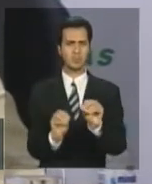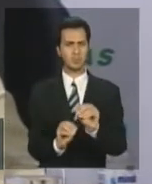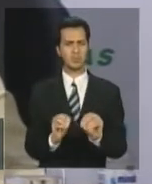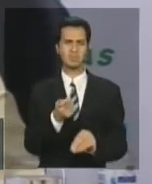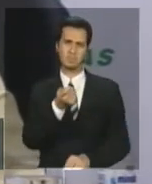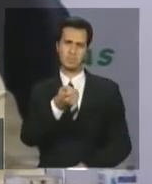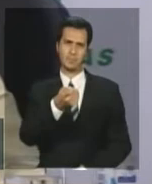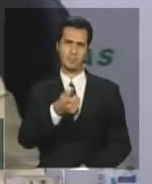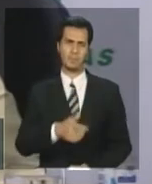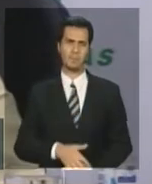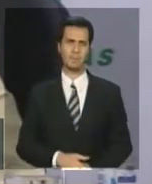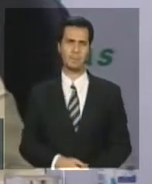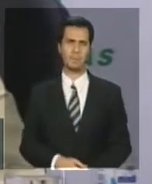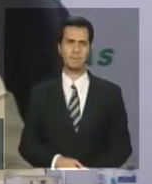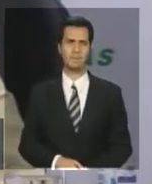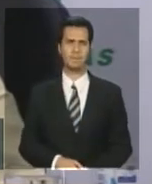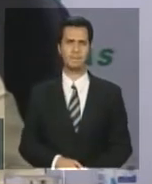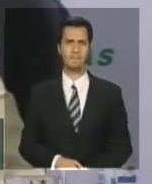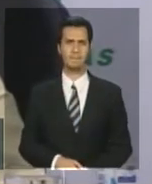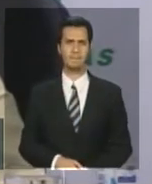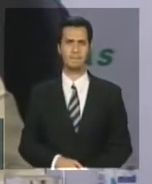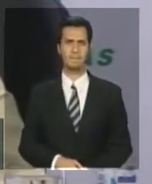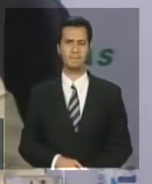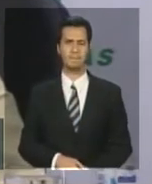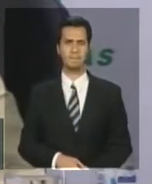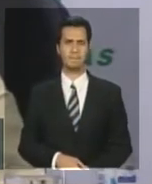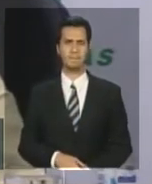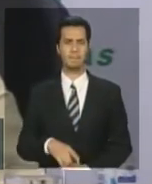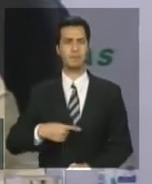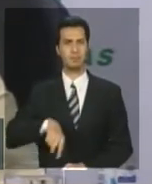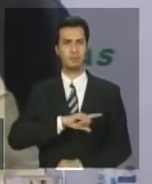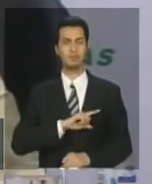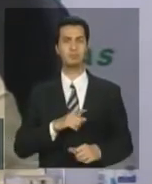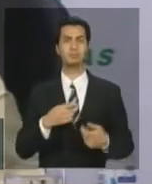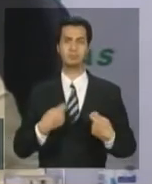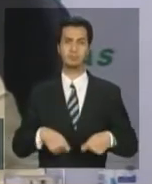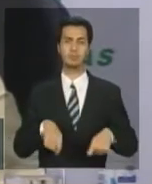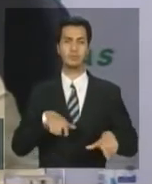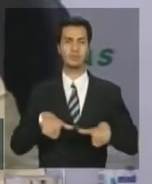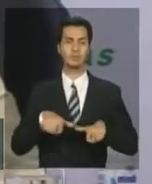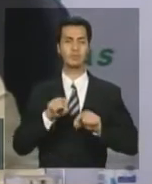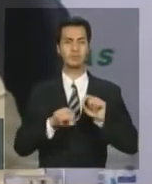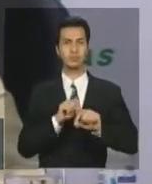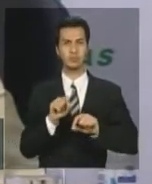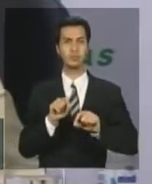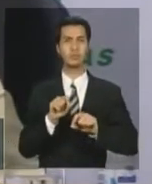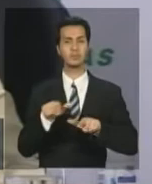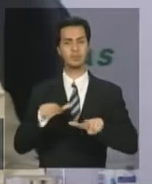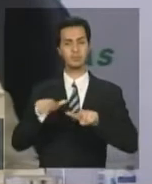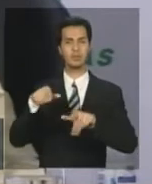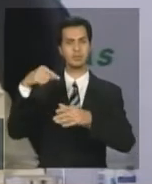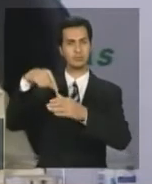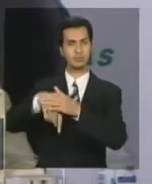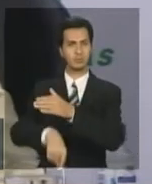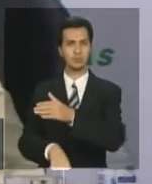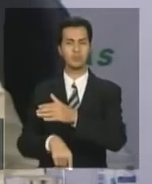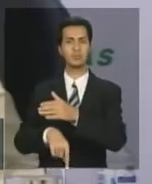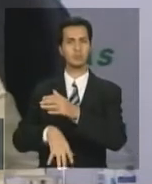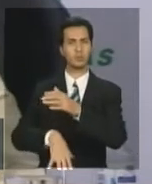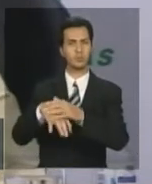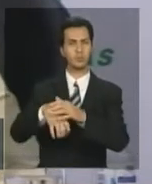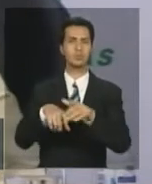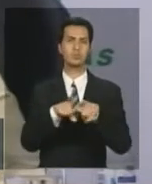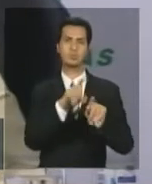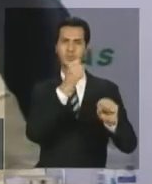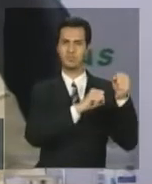tem. A gente tem que fazer esse trabalho na área de exploração e produção para que a gente possa